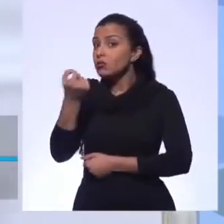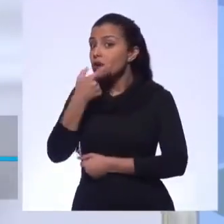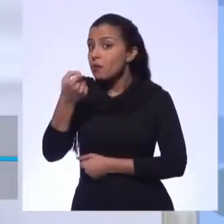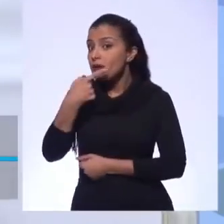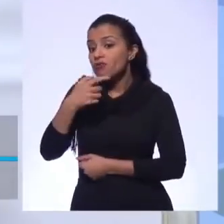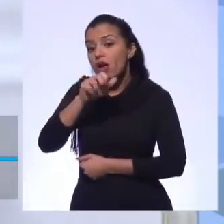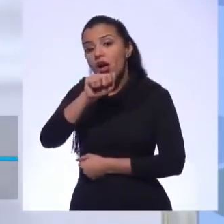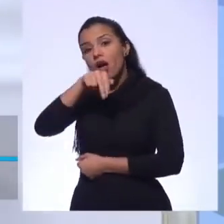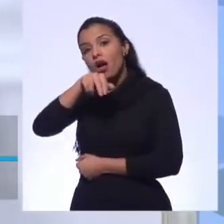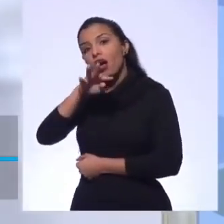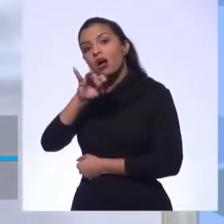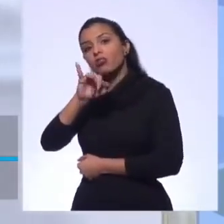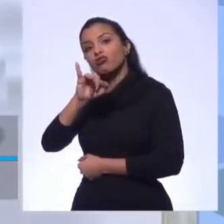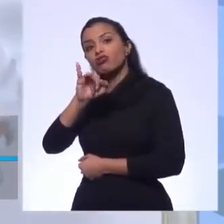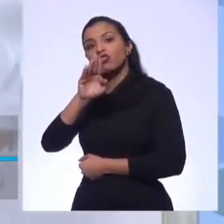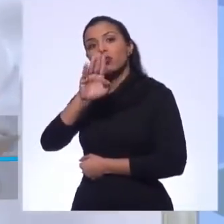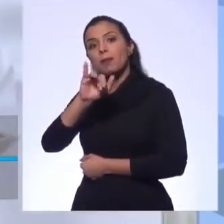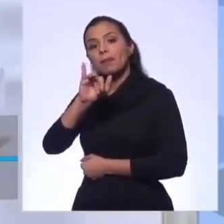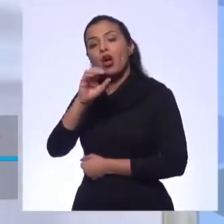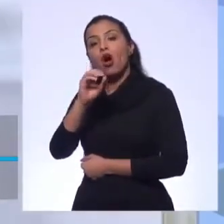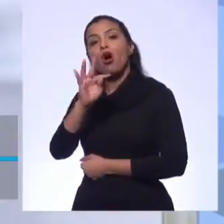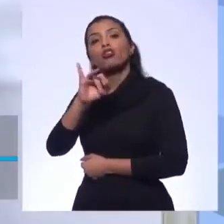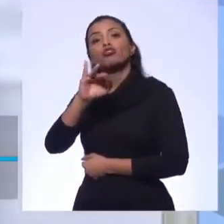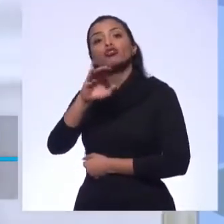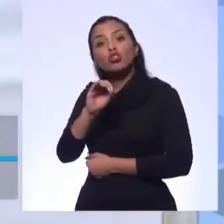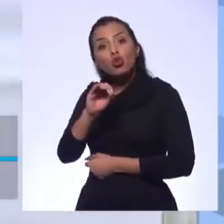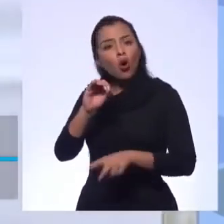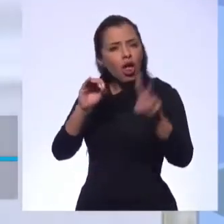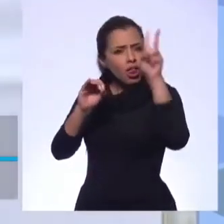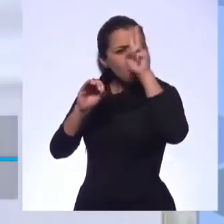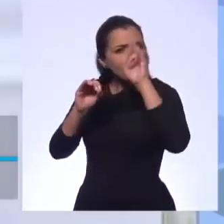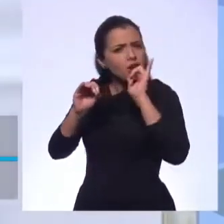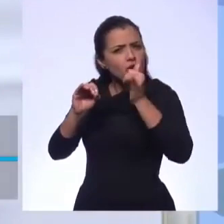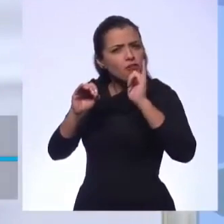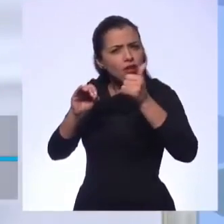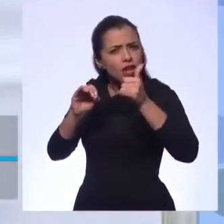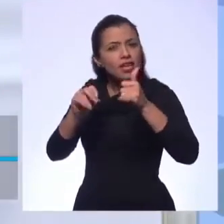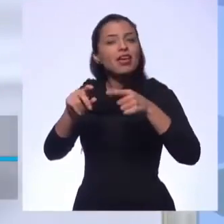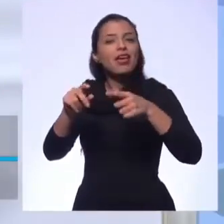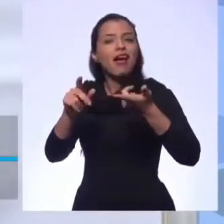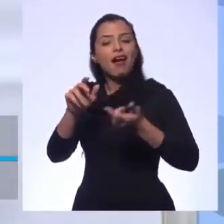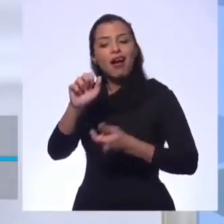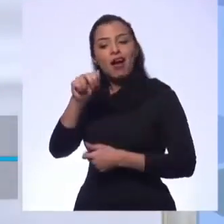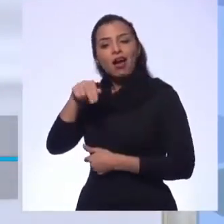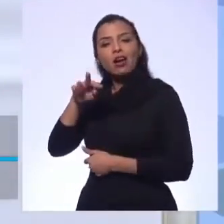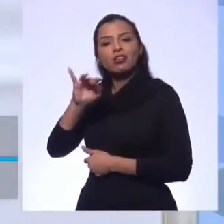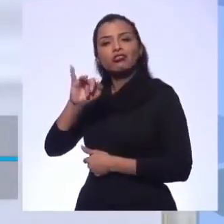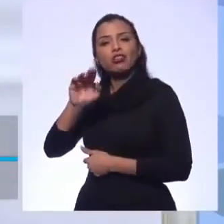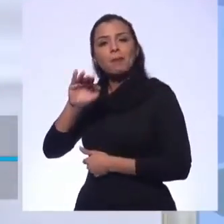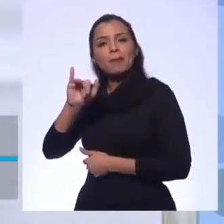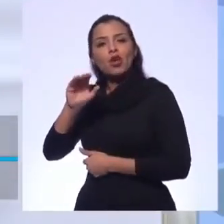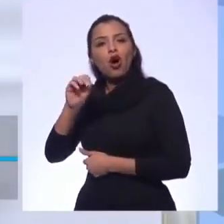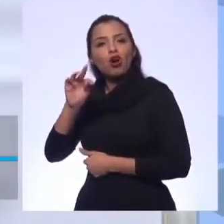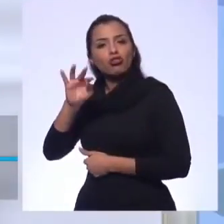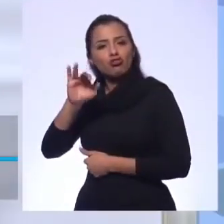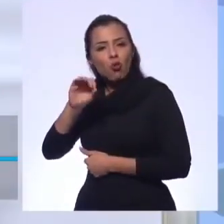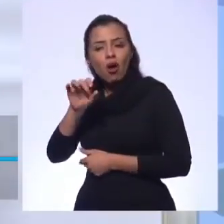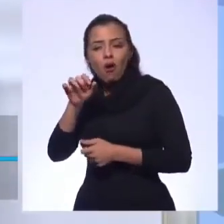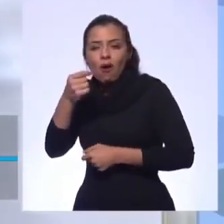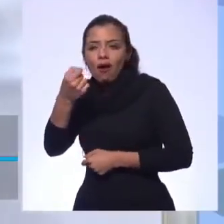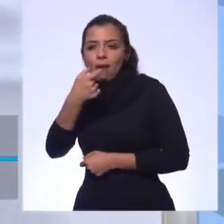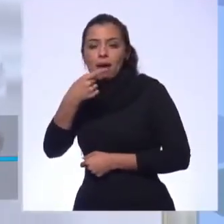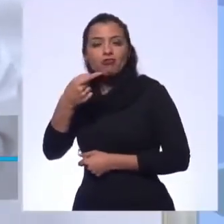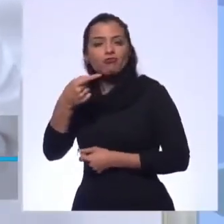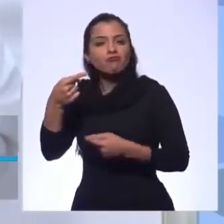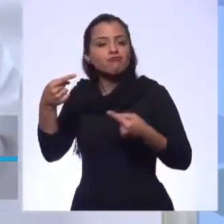que antibiótico é para você usar quando está sendo atacado por bactéria? Então, normalmente usou antibiótico, 1 a